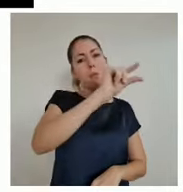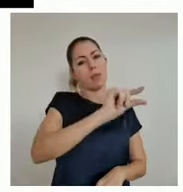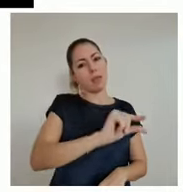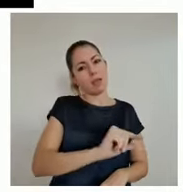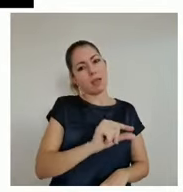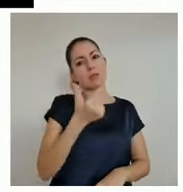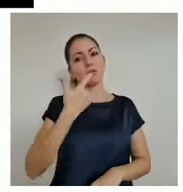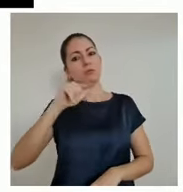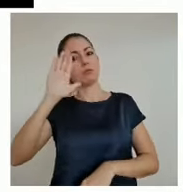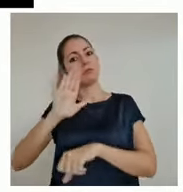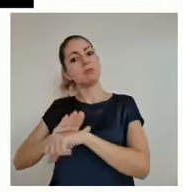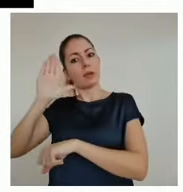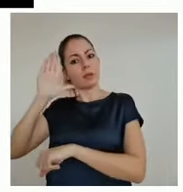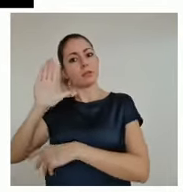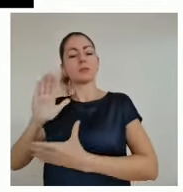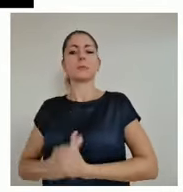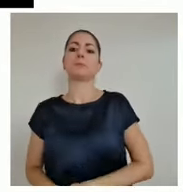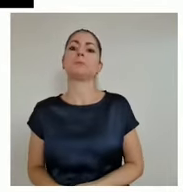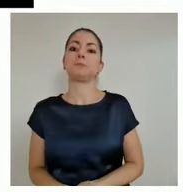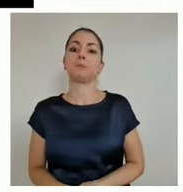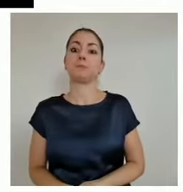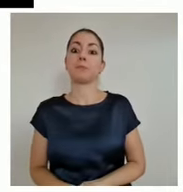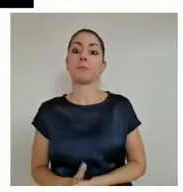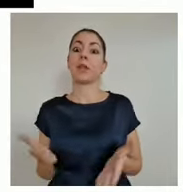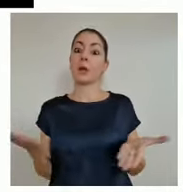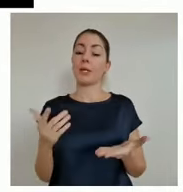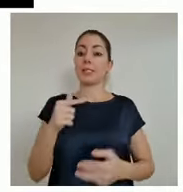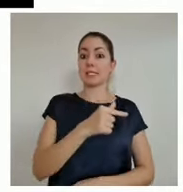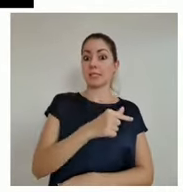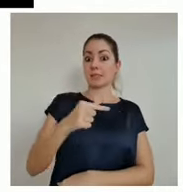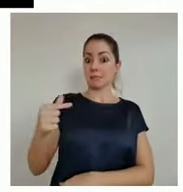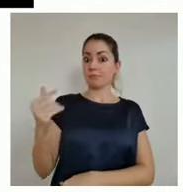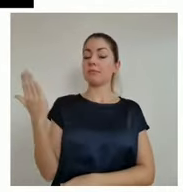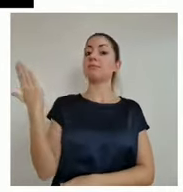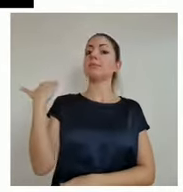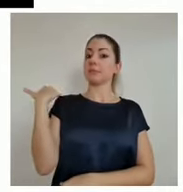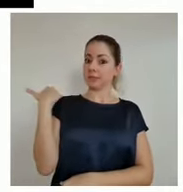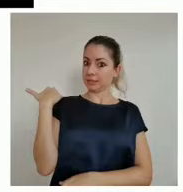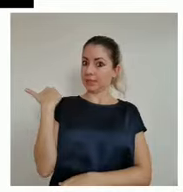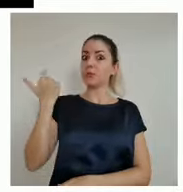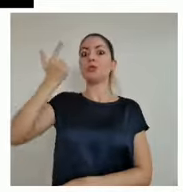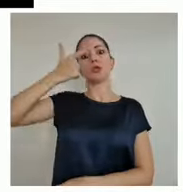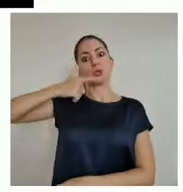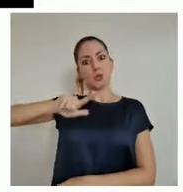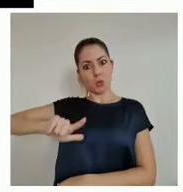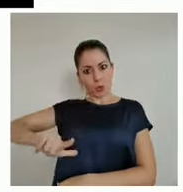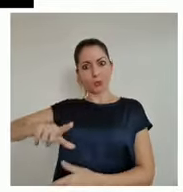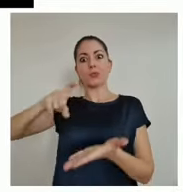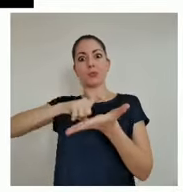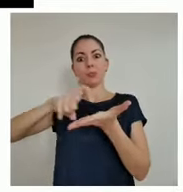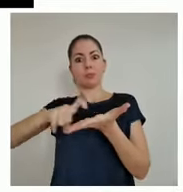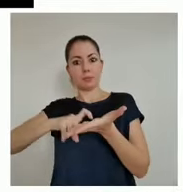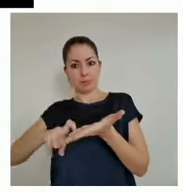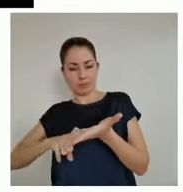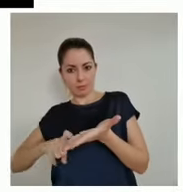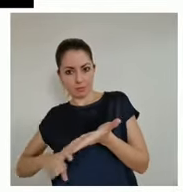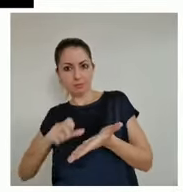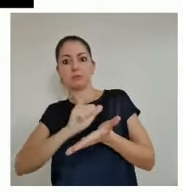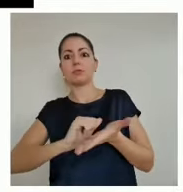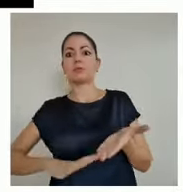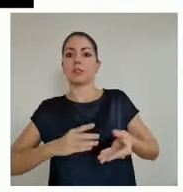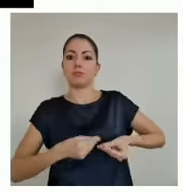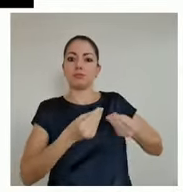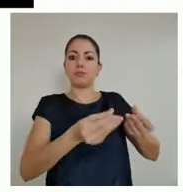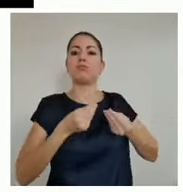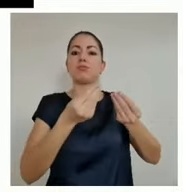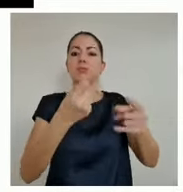mais atividades entregues foi 20. Nessa semana e na semana que passou, a gente ainda realizou mais uma entrega, porque muitas